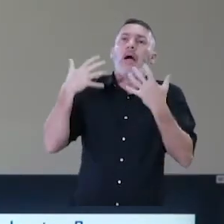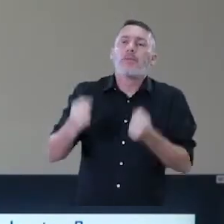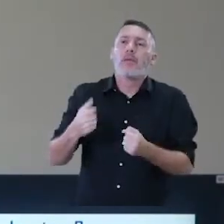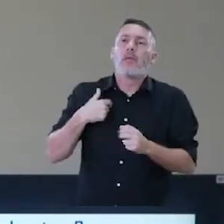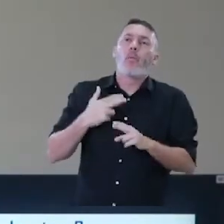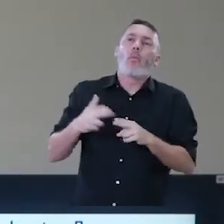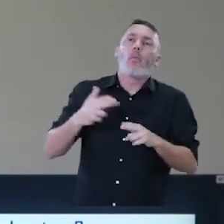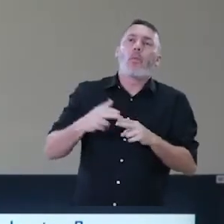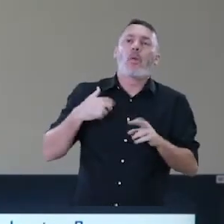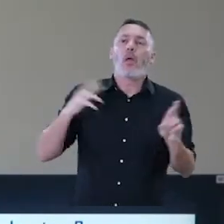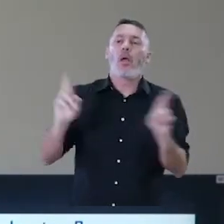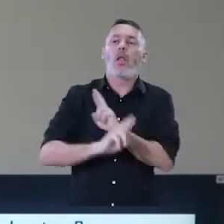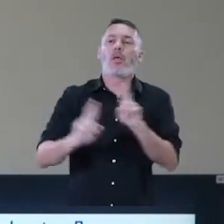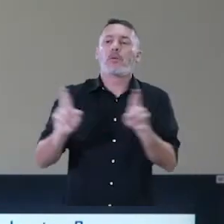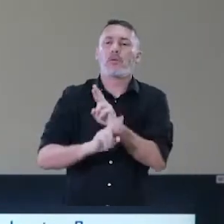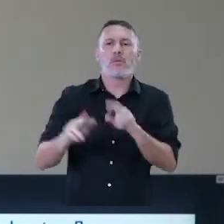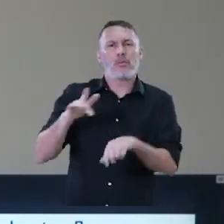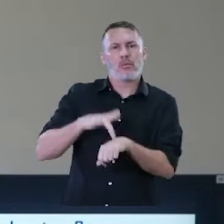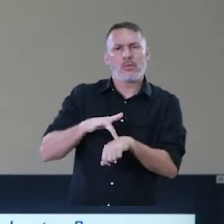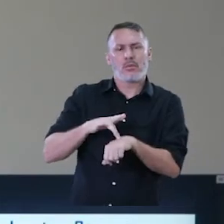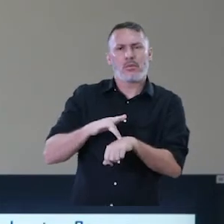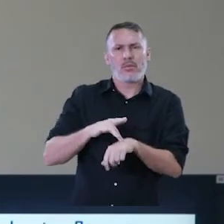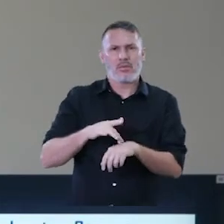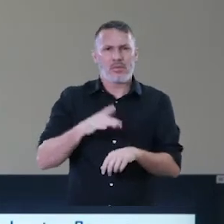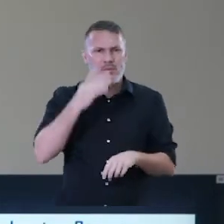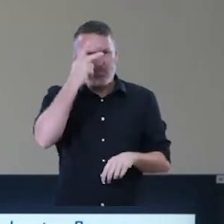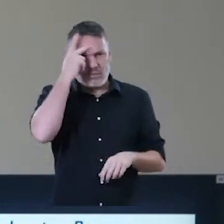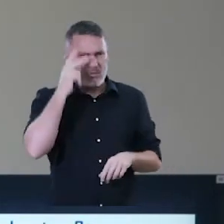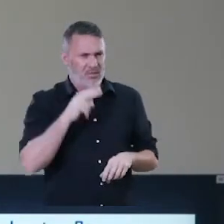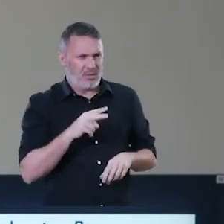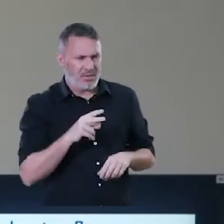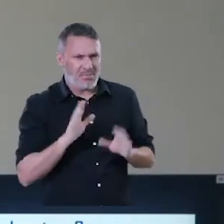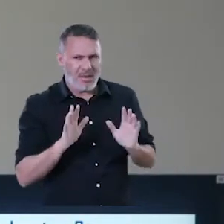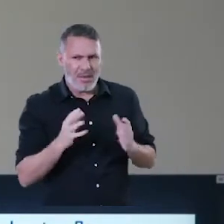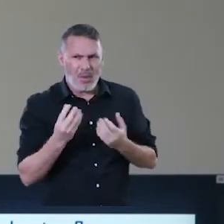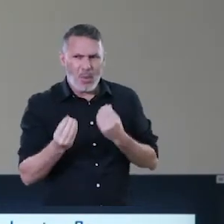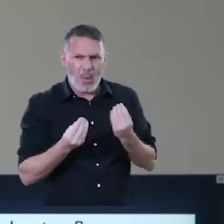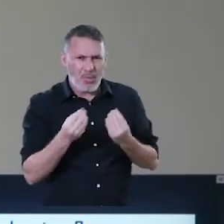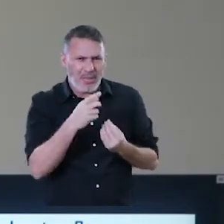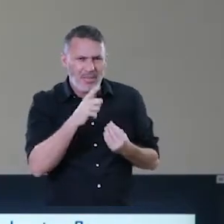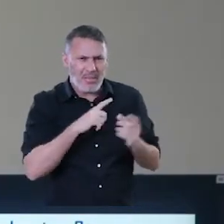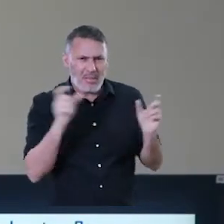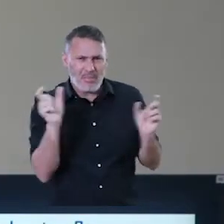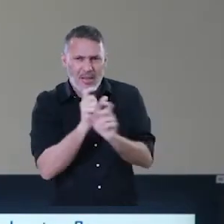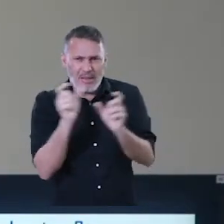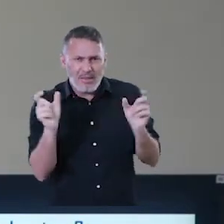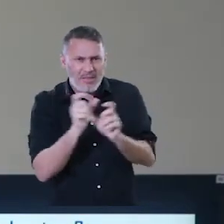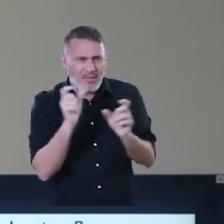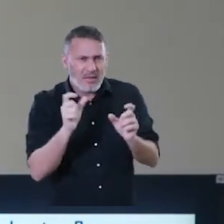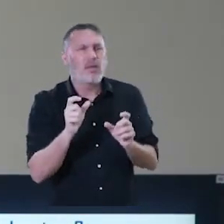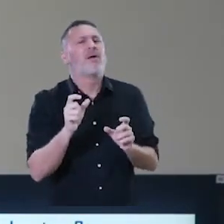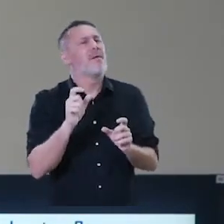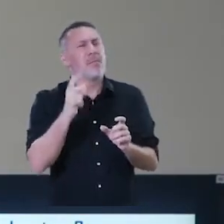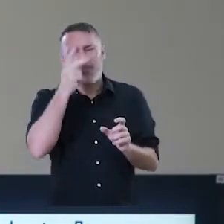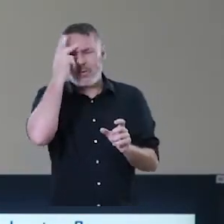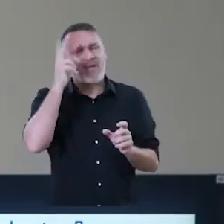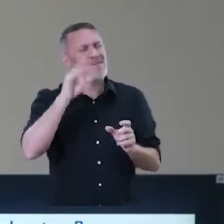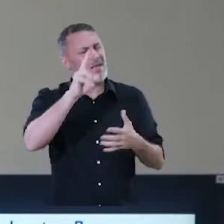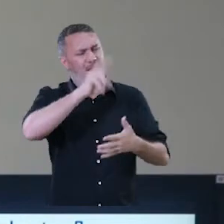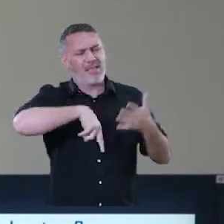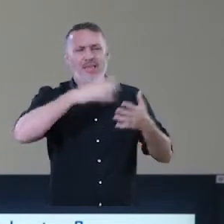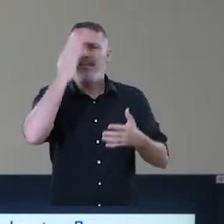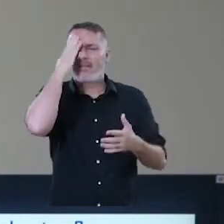ser negligente ao nosso relacionamento. Ele vai olhar para você e falar: como assim? Será que ele vai ter dúvida de qual é o